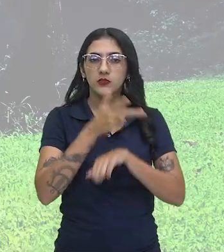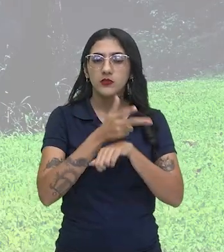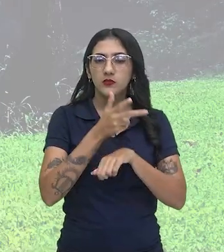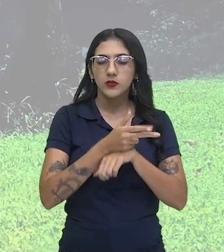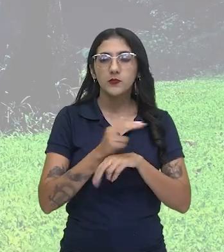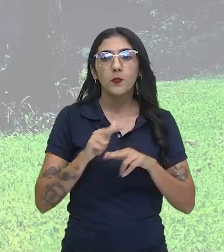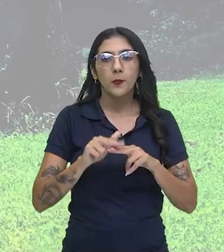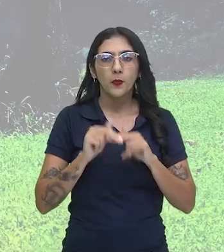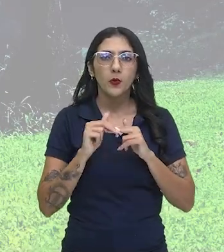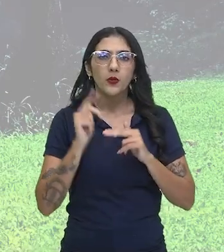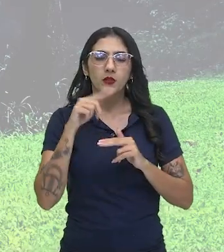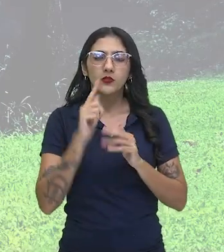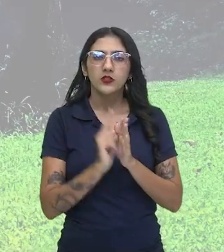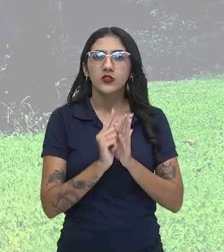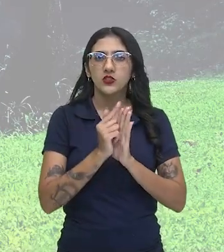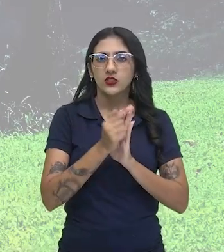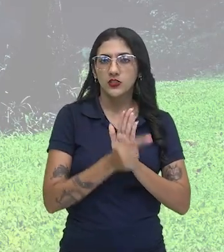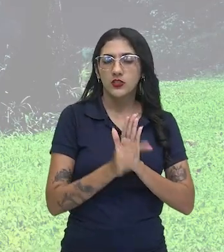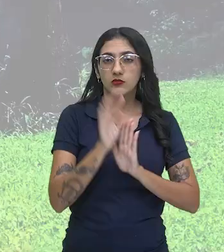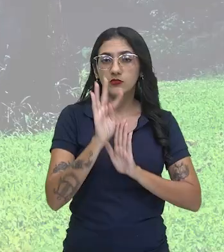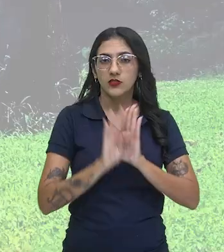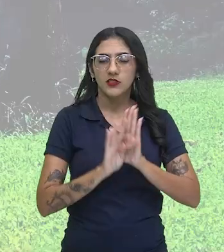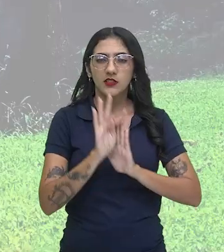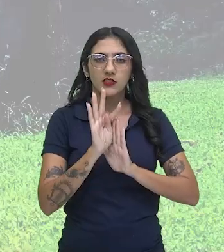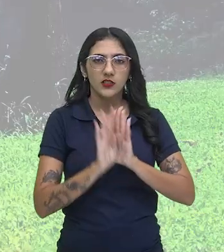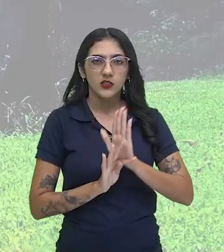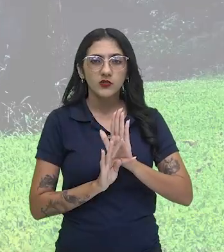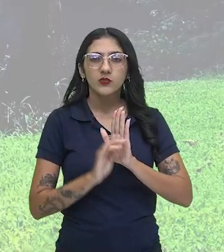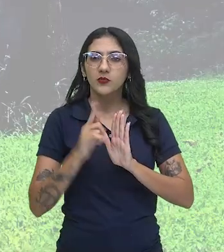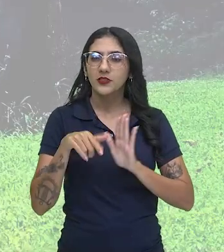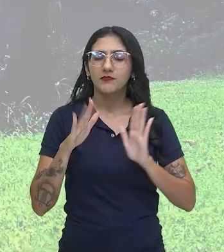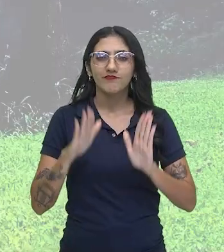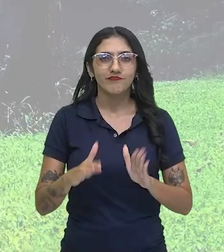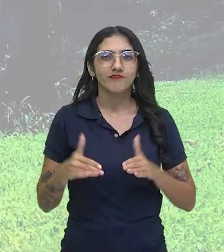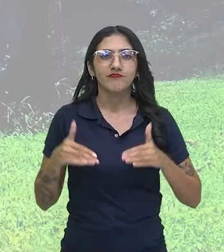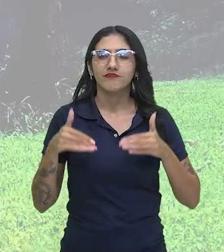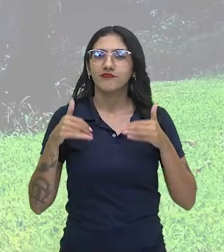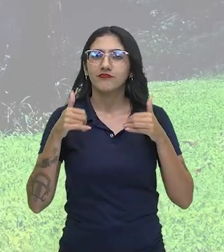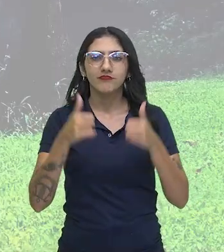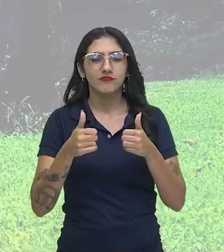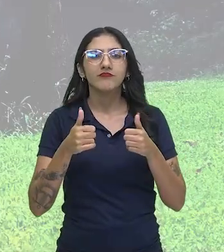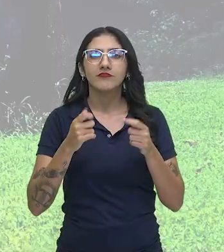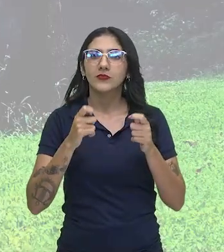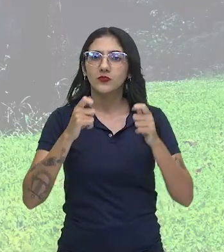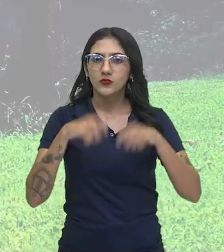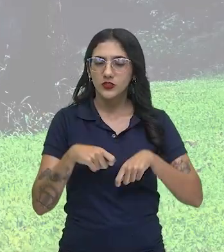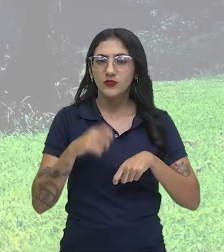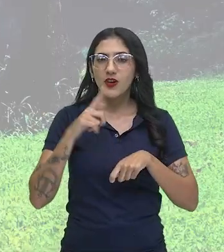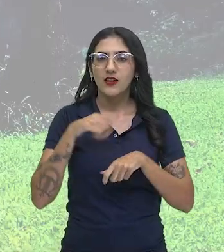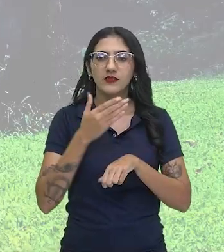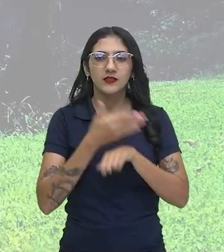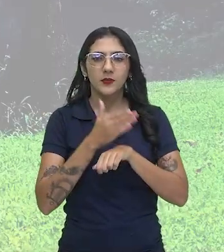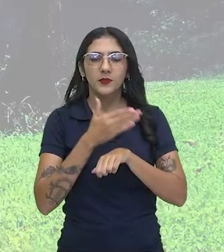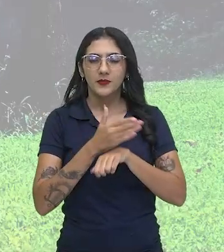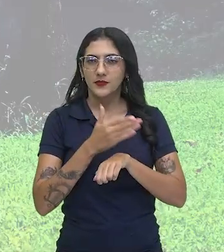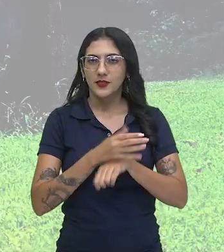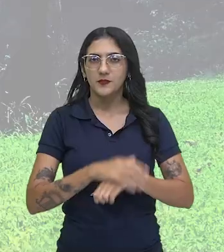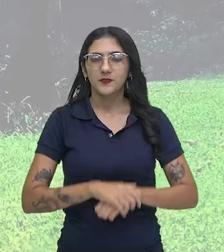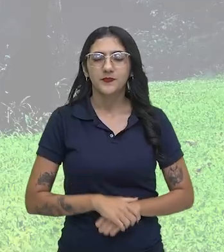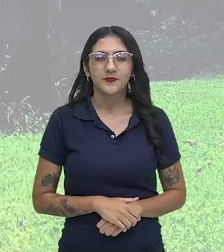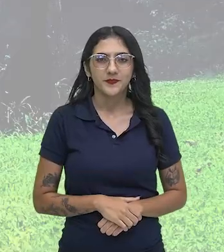o gênero textual, documentário, é o melhor para que haja essas práticas aí